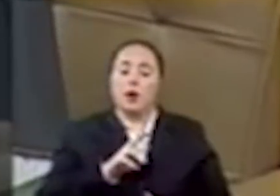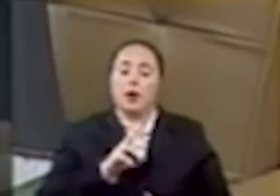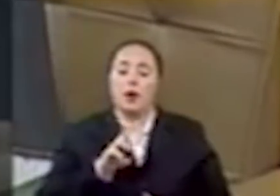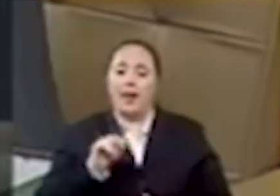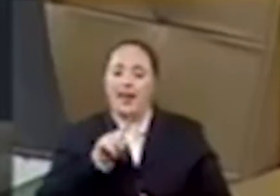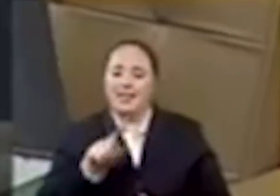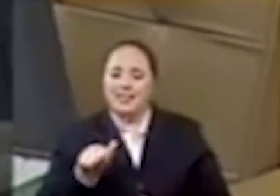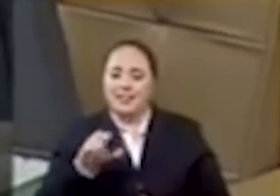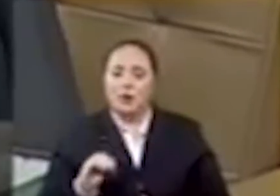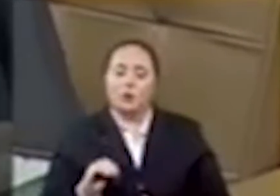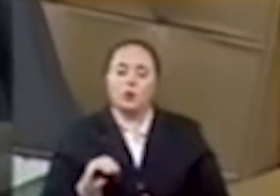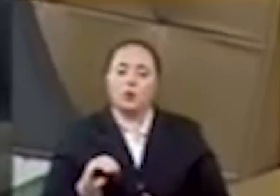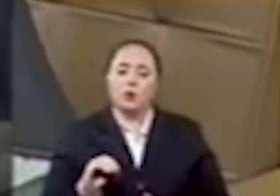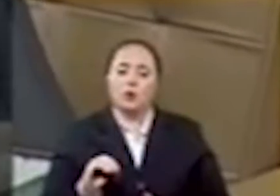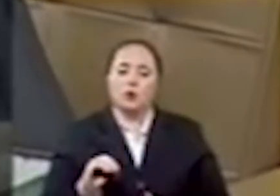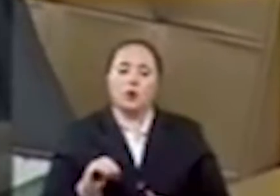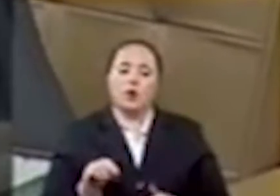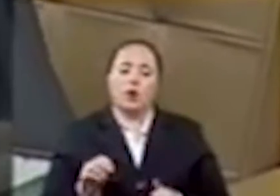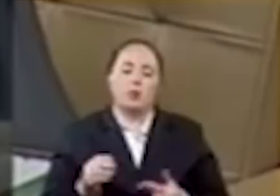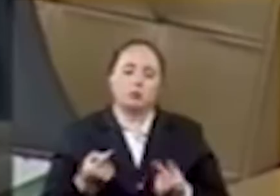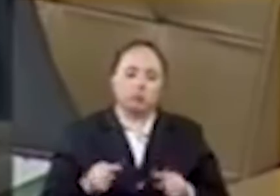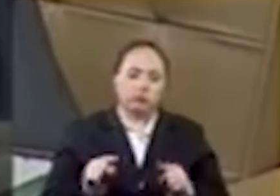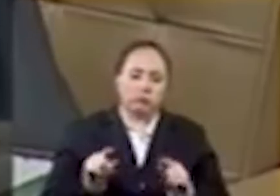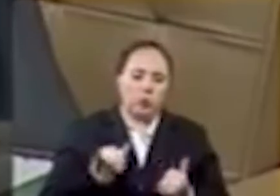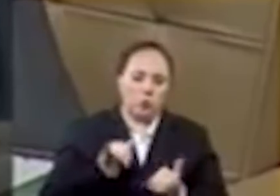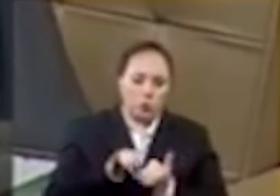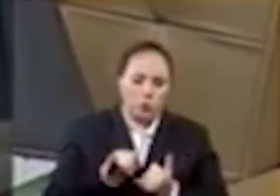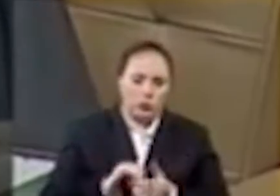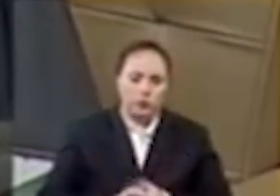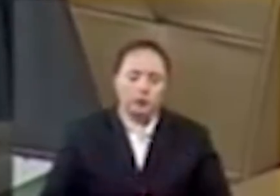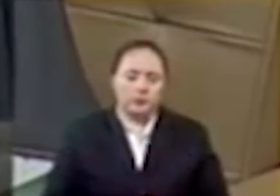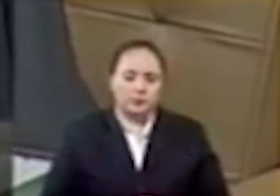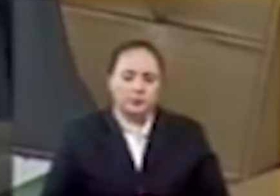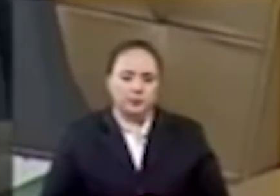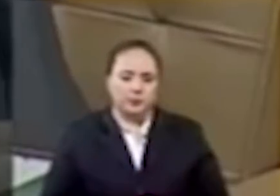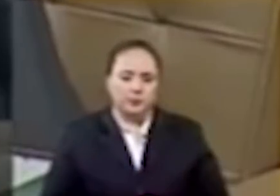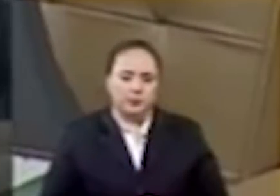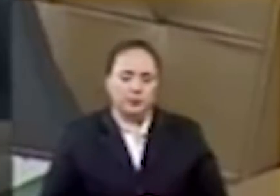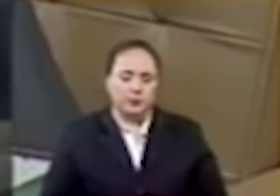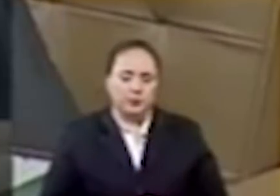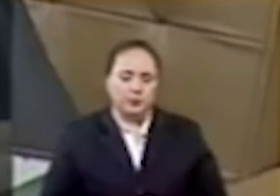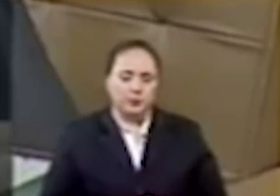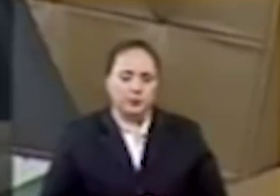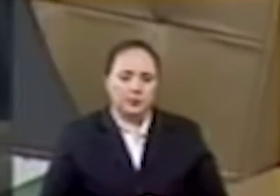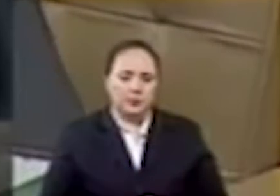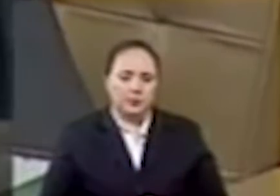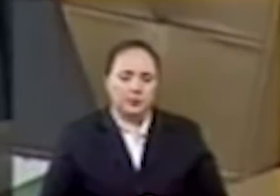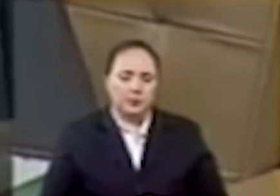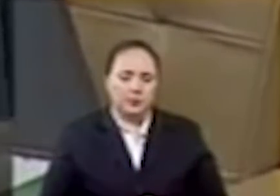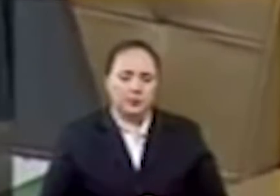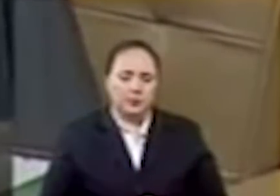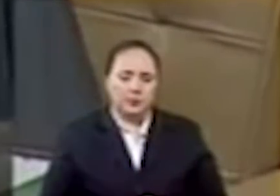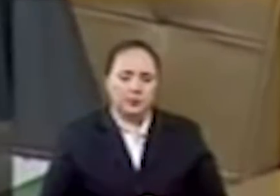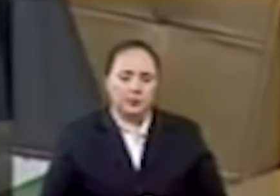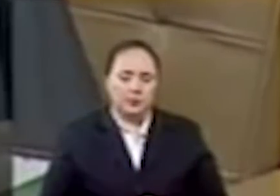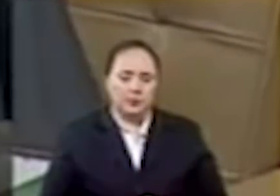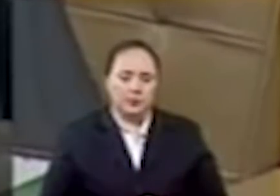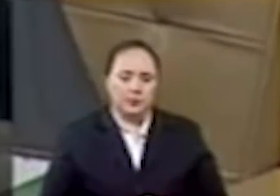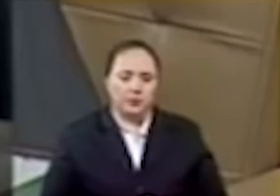alteração jurisprudencial quanto ao Instituto, ressalvado meu juízo quanto a situações de crime de lesa humanidade. Assim,